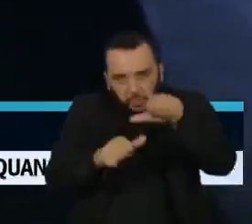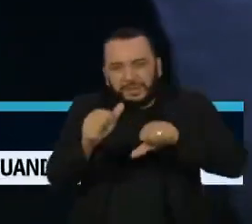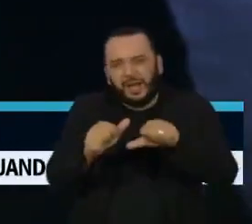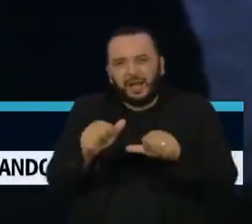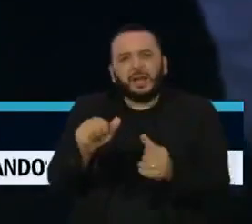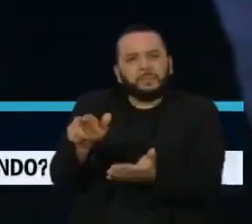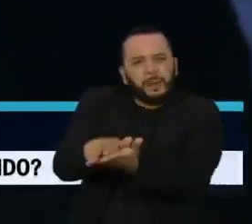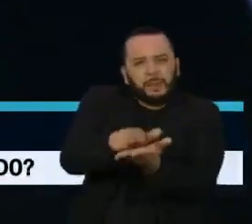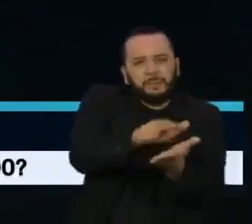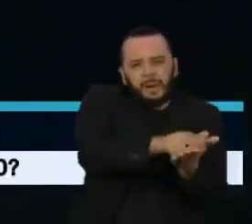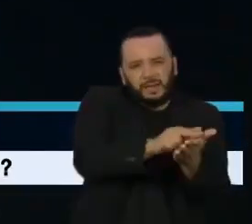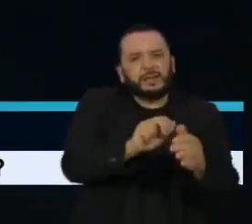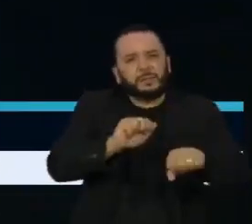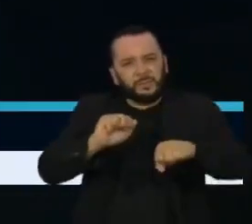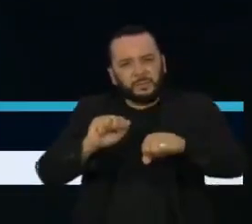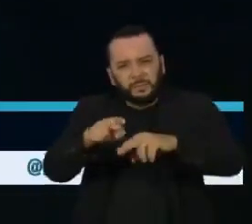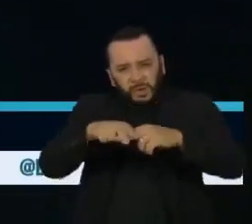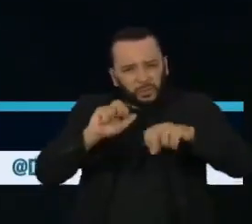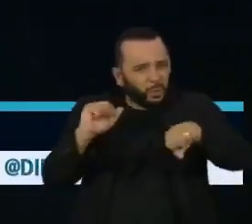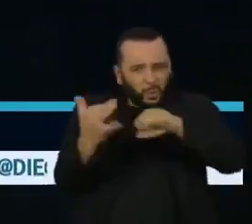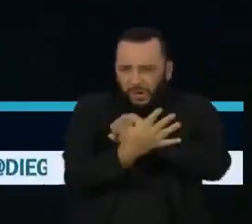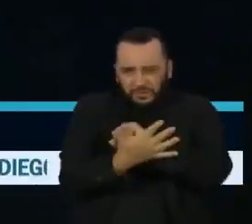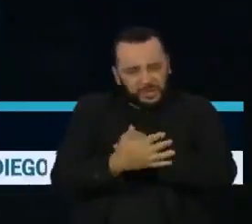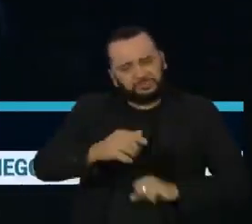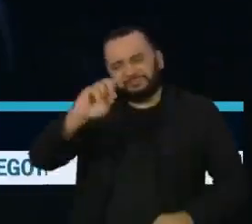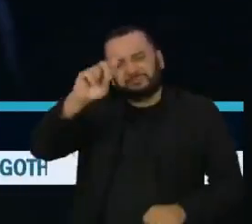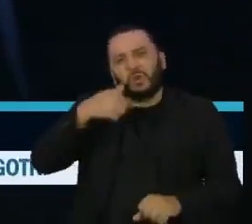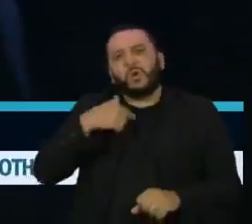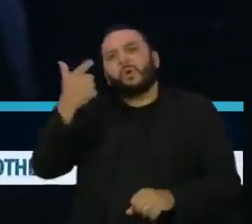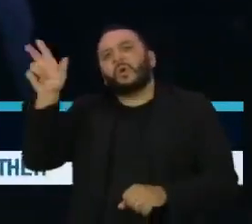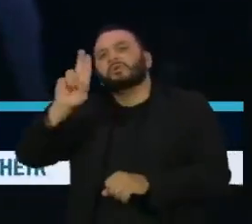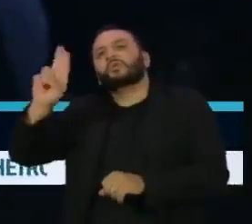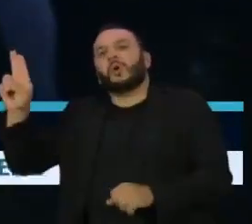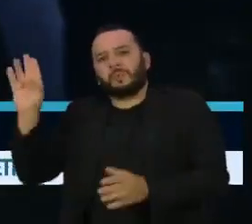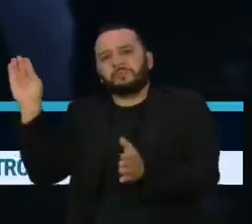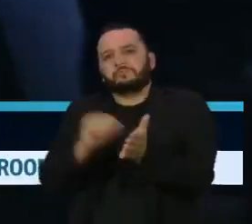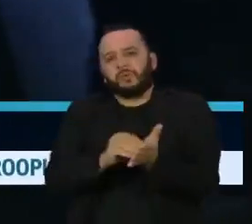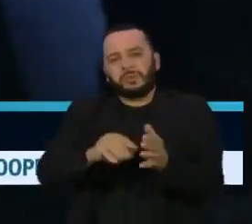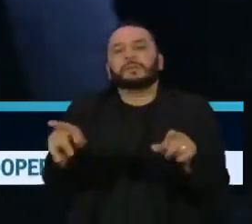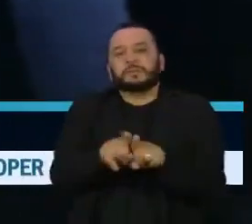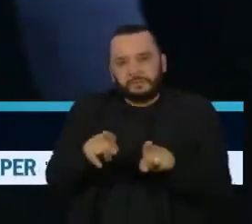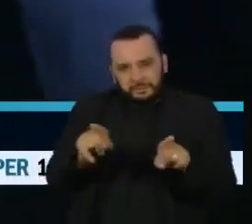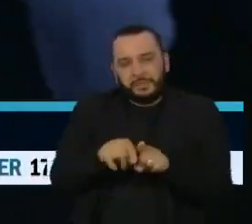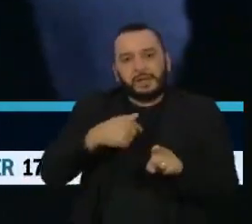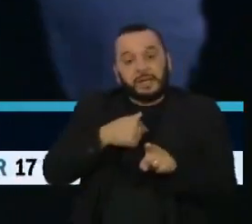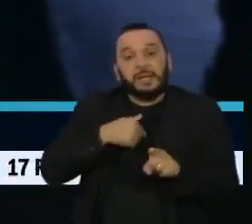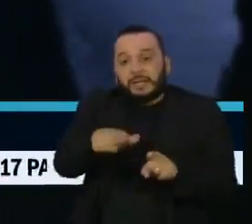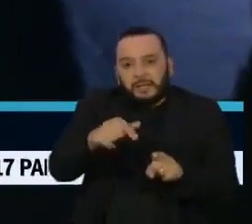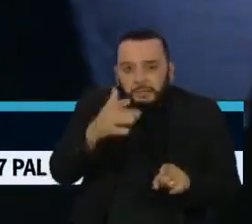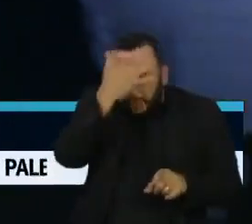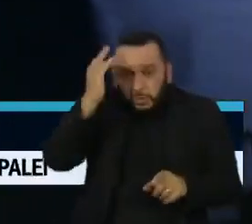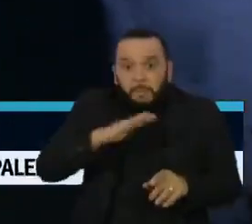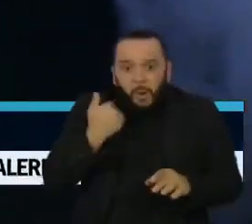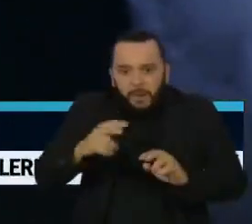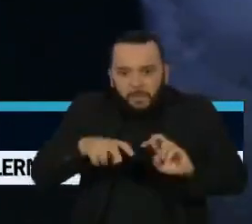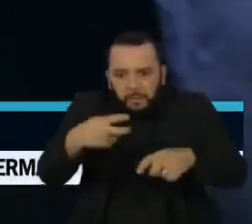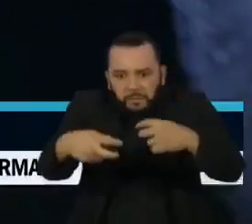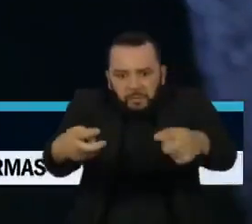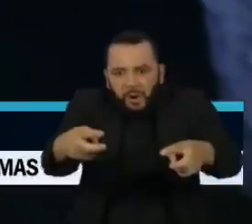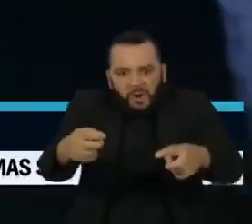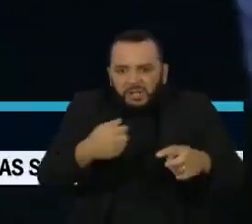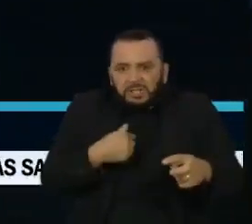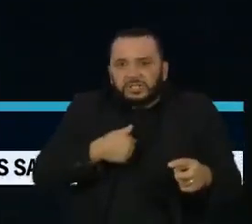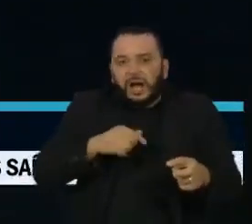é investigada pela CPI, suspeita de ocultar mortes em um estudo acompanhado pelo governo federal que testava remédios sem